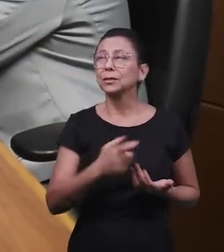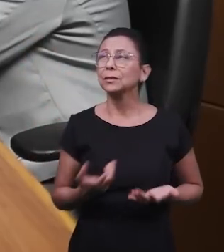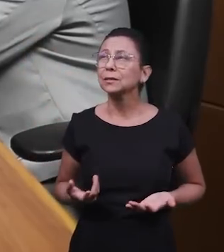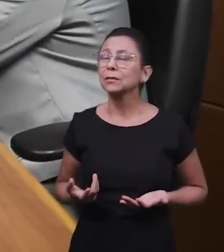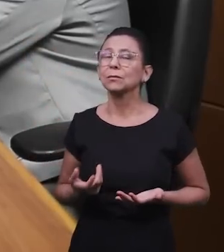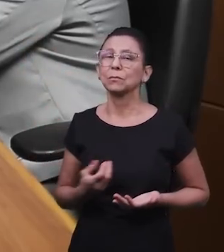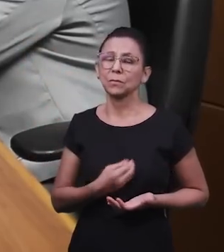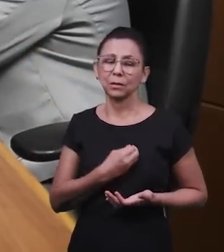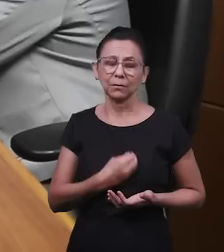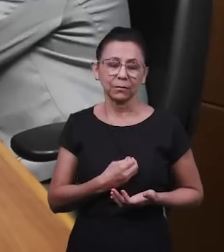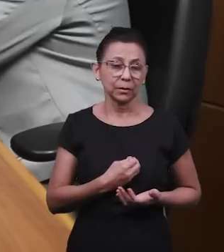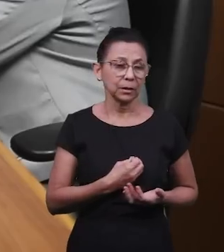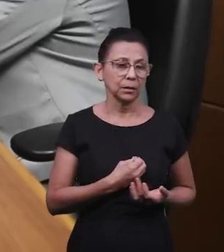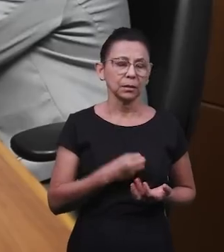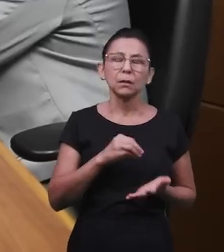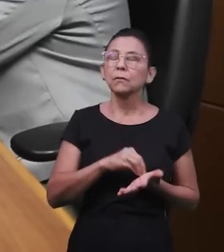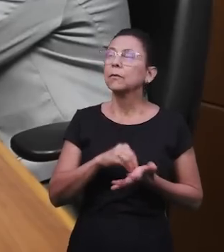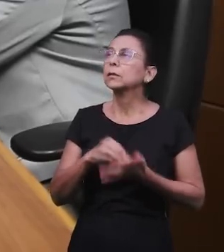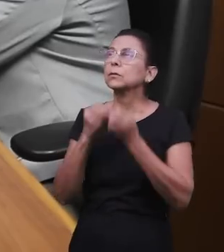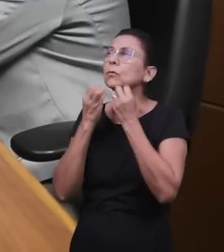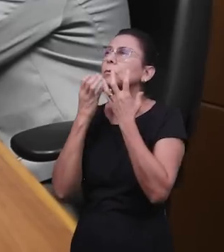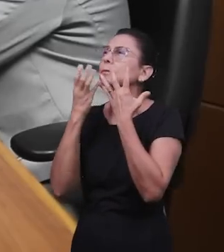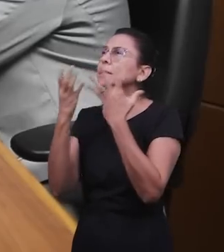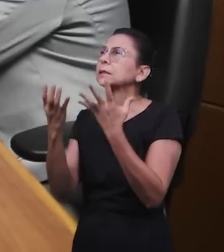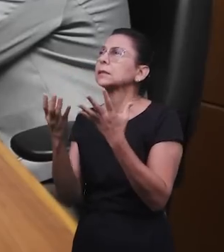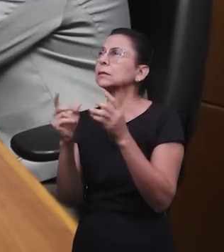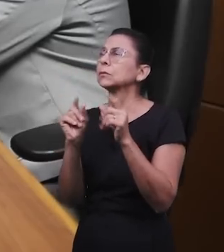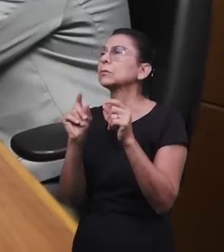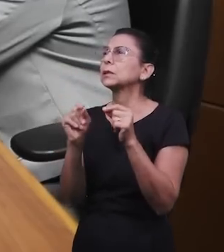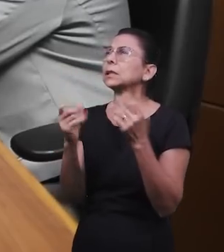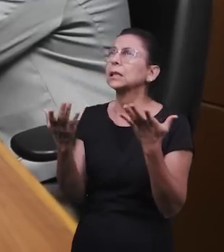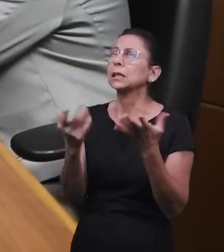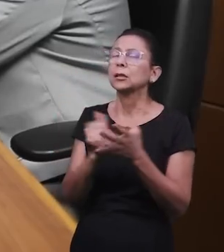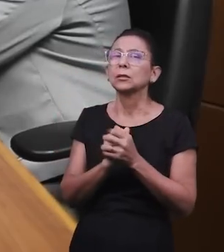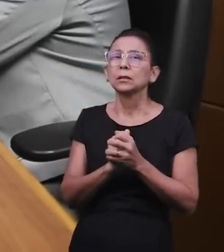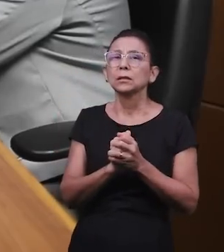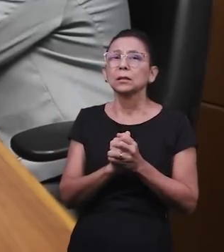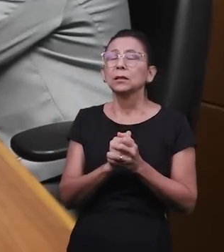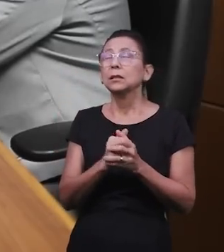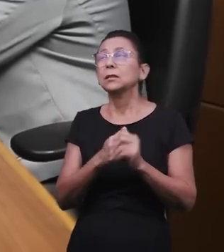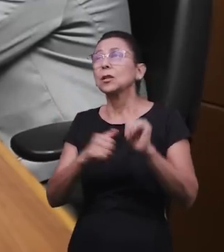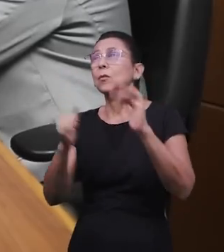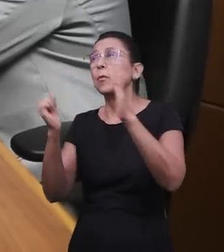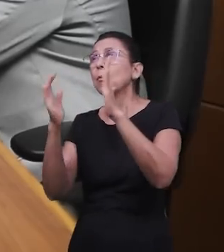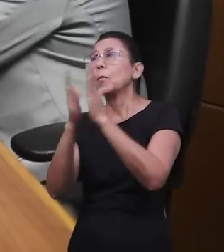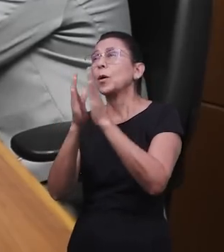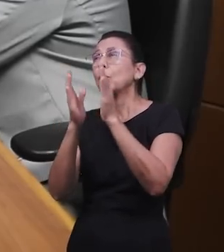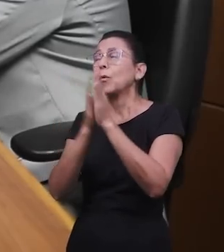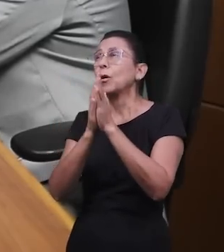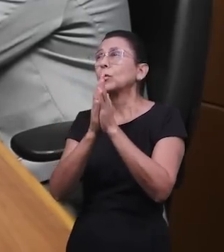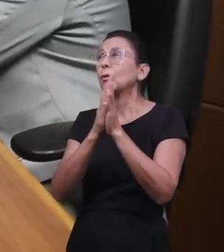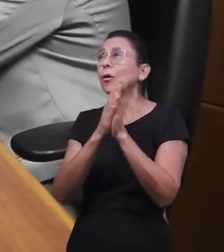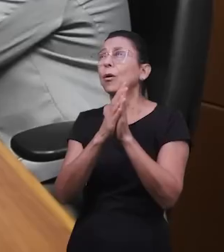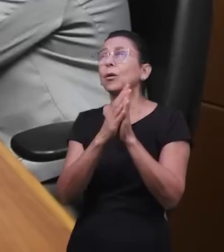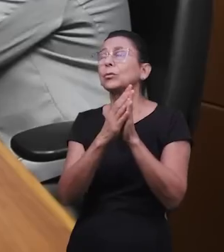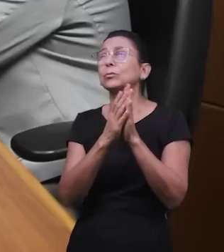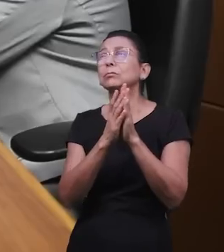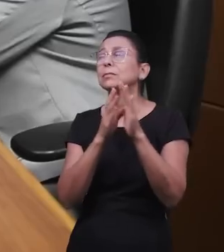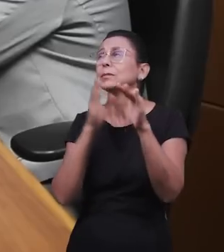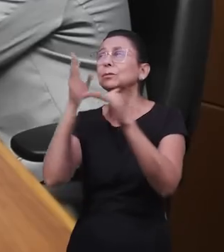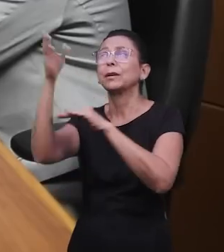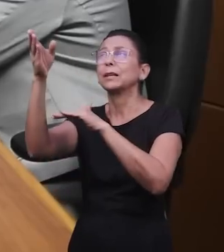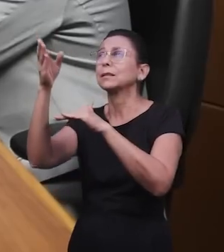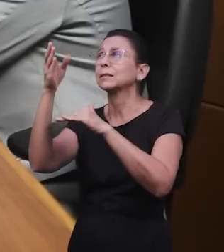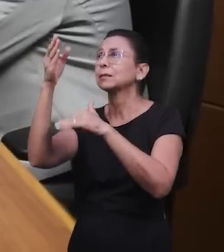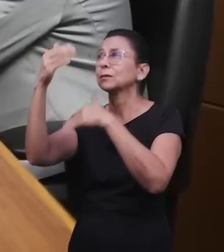ainda, então minha oração está sendo bloqueada, o Senhor não está respondendo. Às vezes a gente faz uma reflexão sobre a nossa própria vida, né?